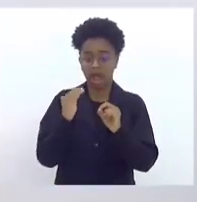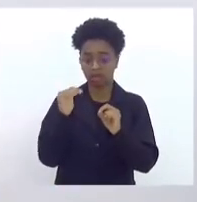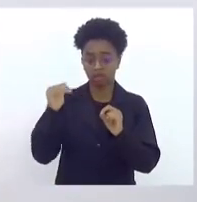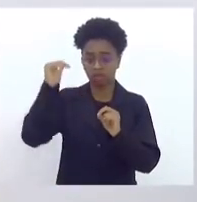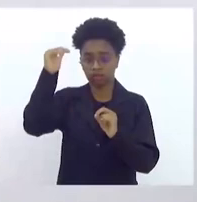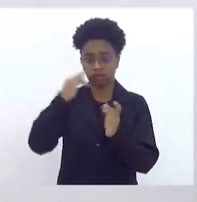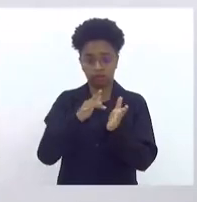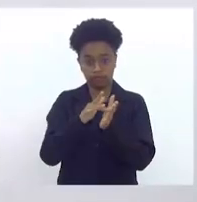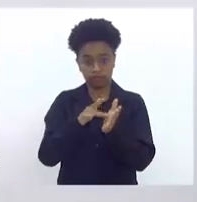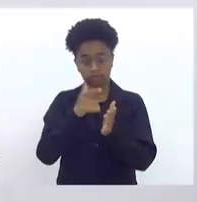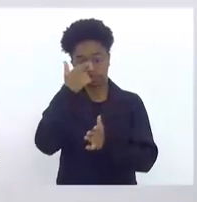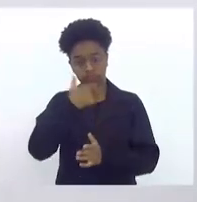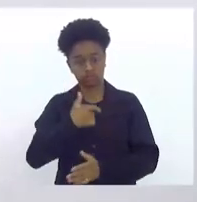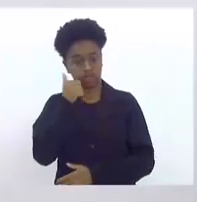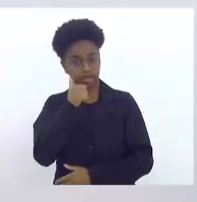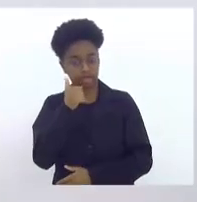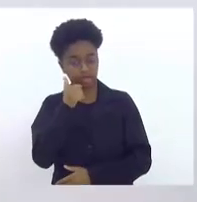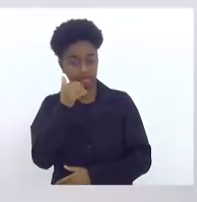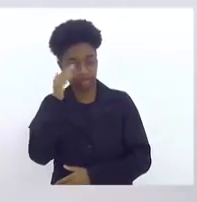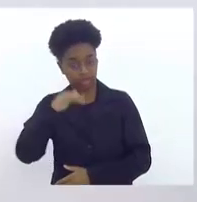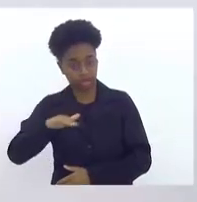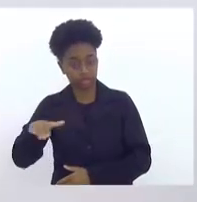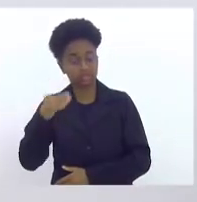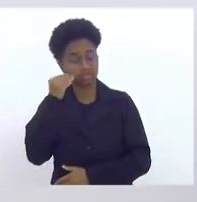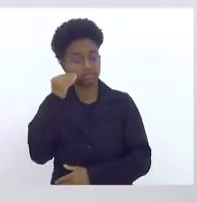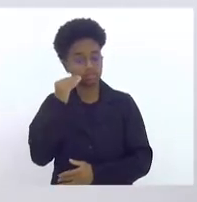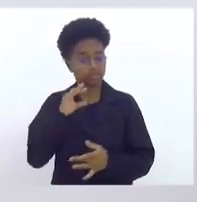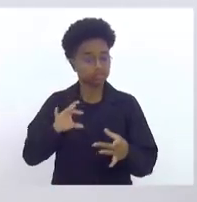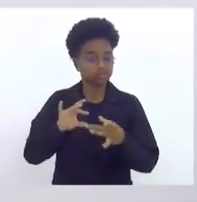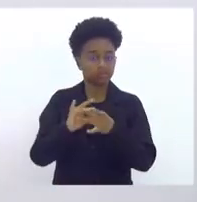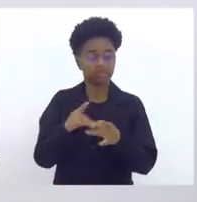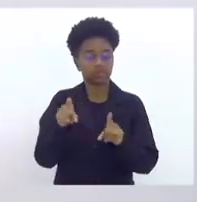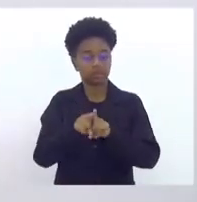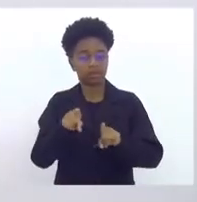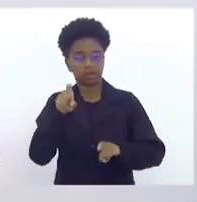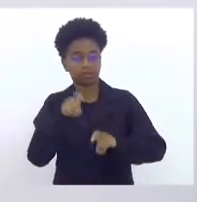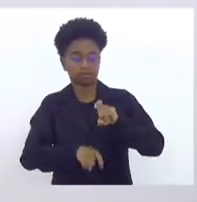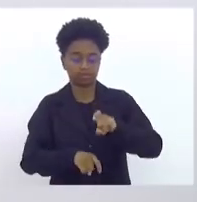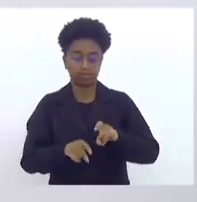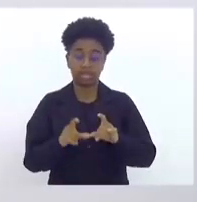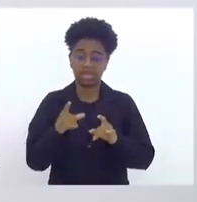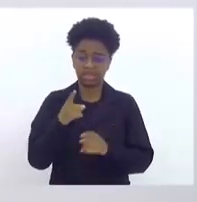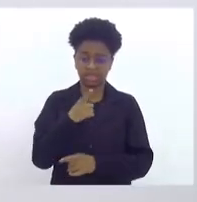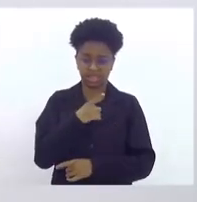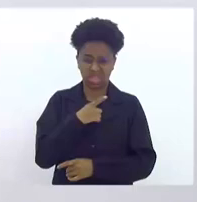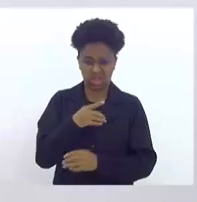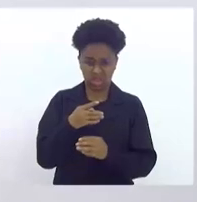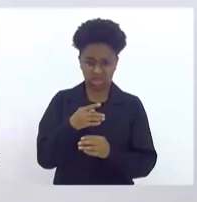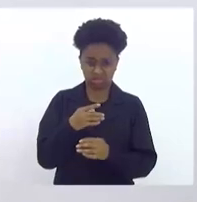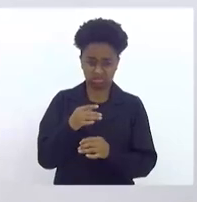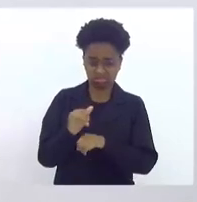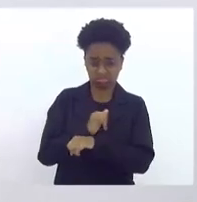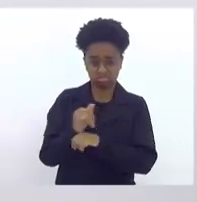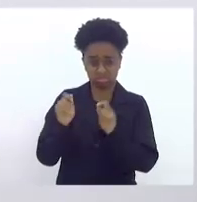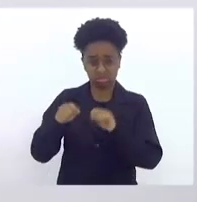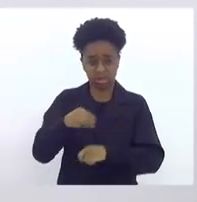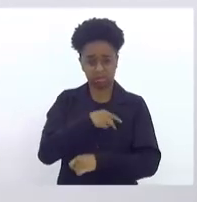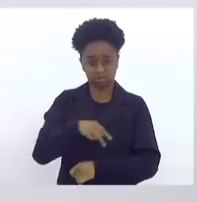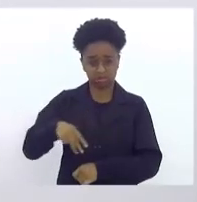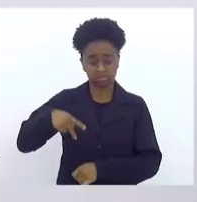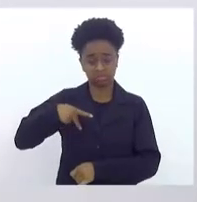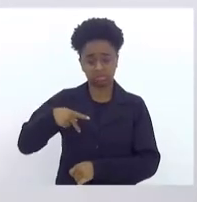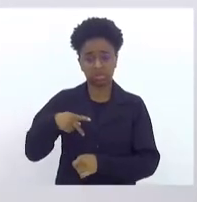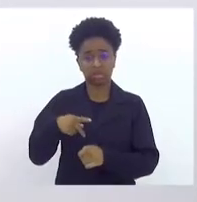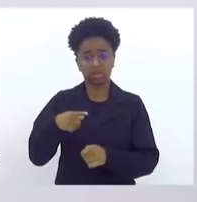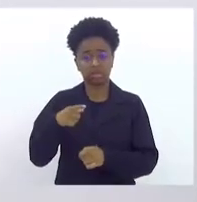de criança para poder se aproximar e poder abusar dela sexualmente Existe alguma forma do Ministério Público intervir junto das empresas